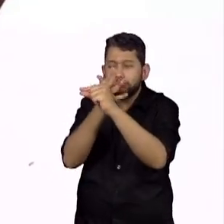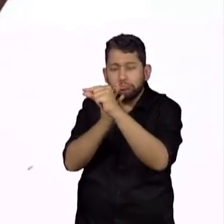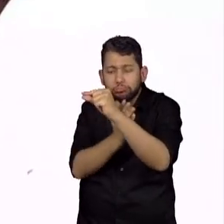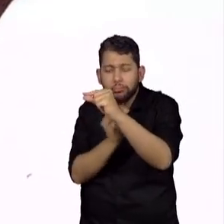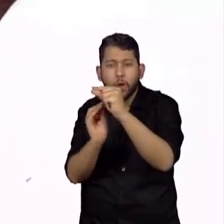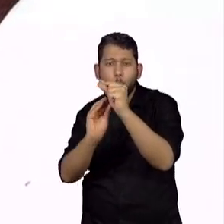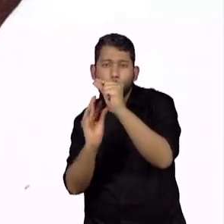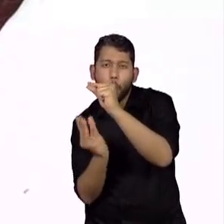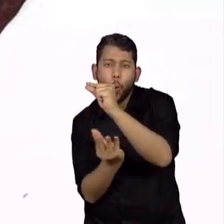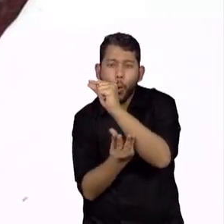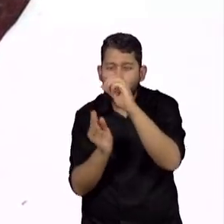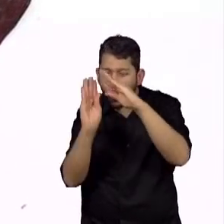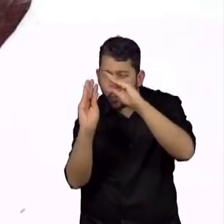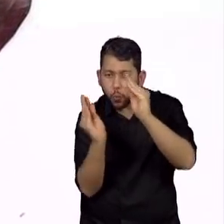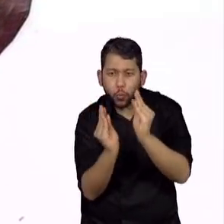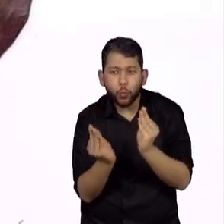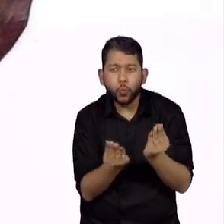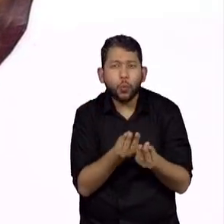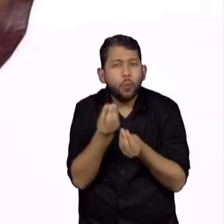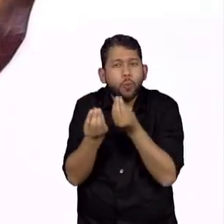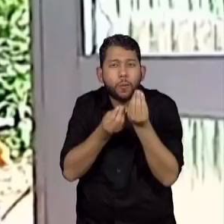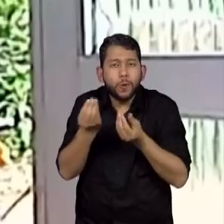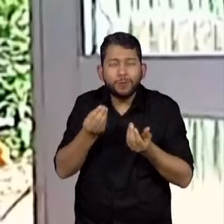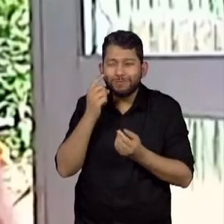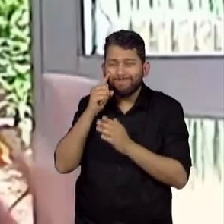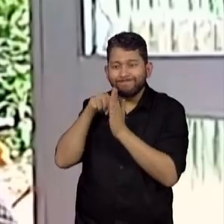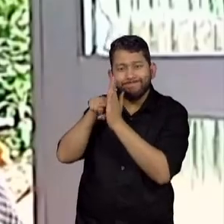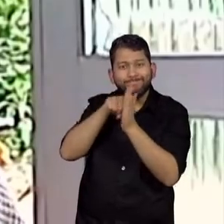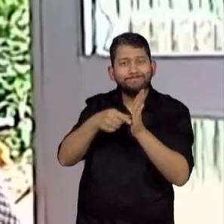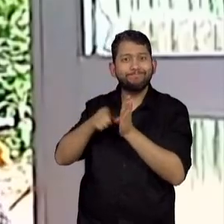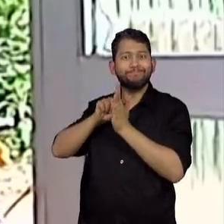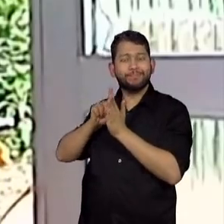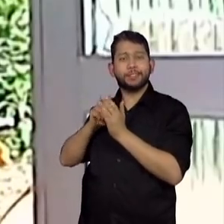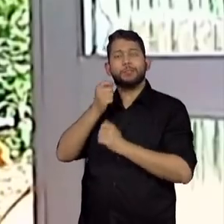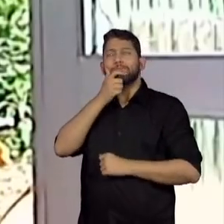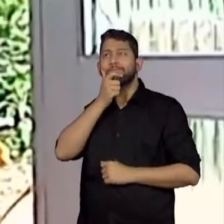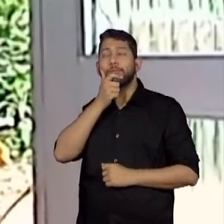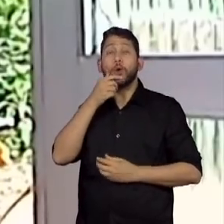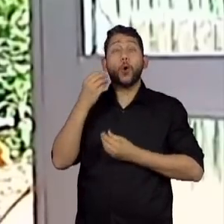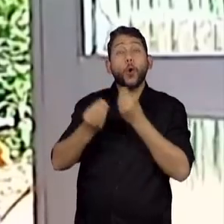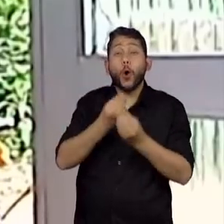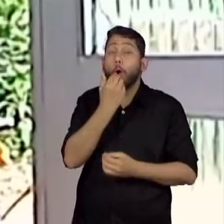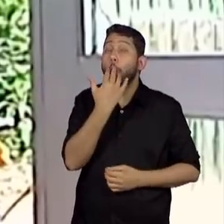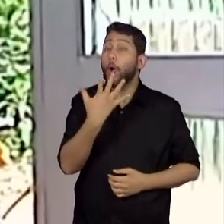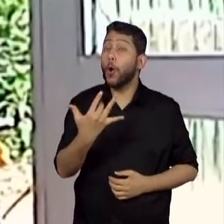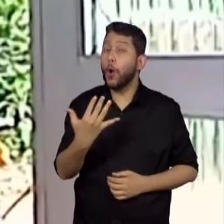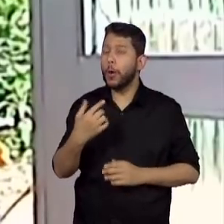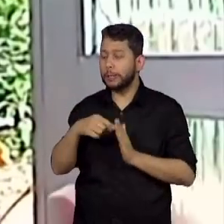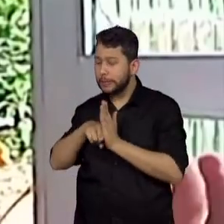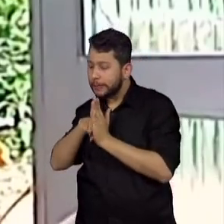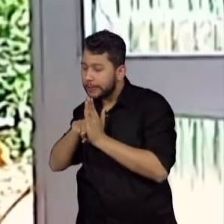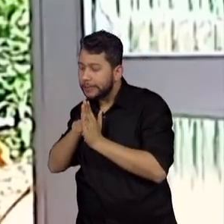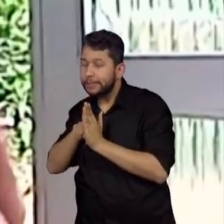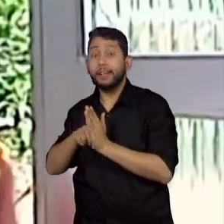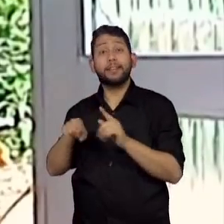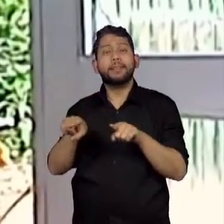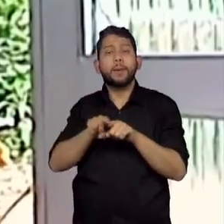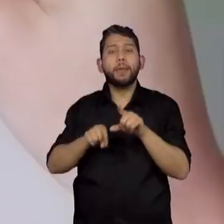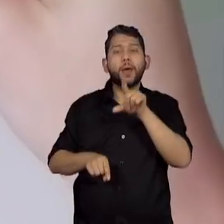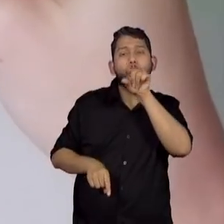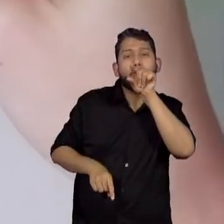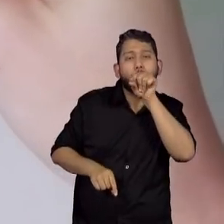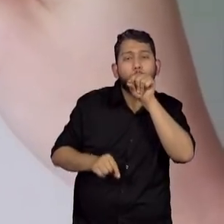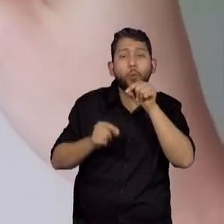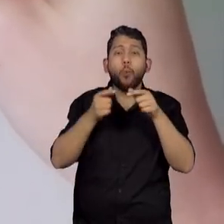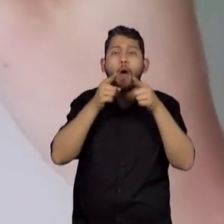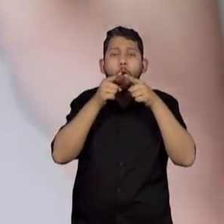Entender a morfologia da ave, entender movimento, cores, formato de pena, de bico e